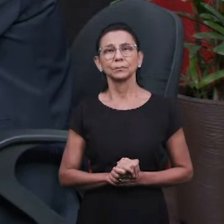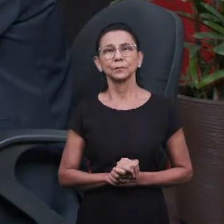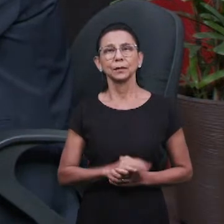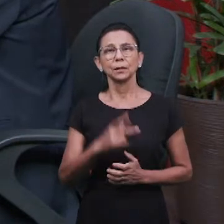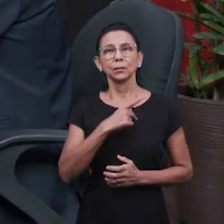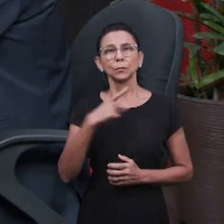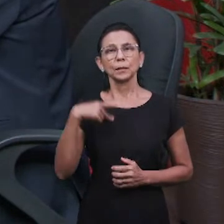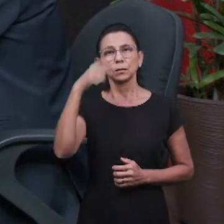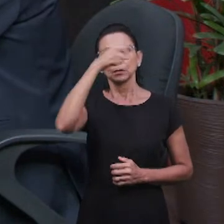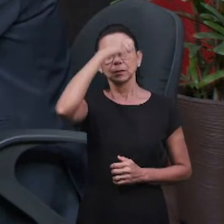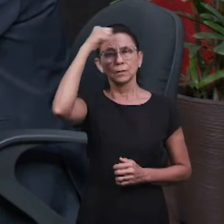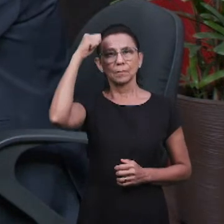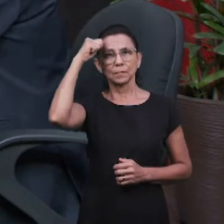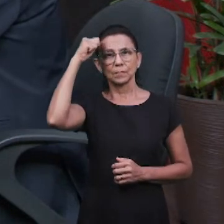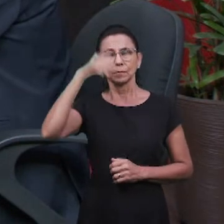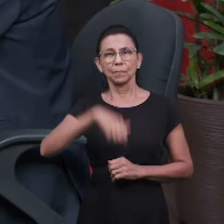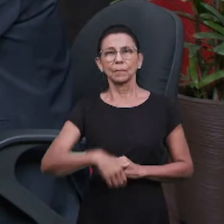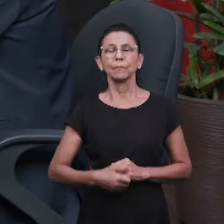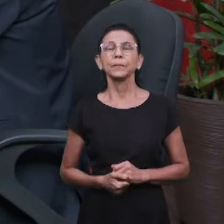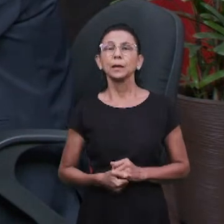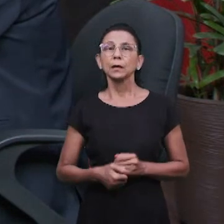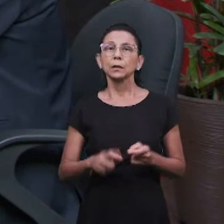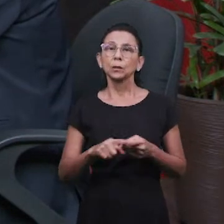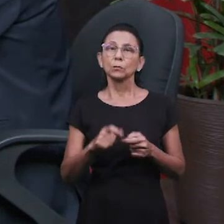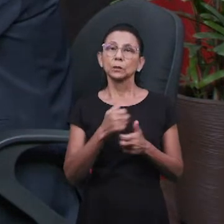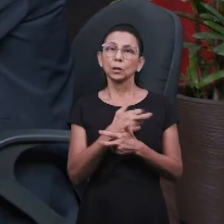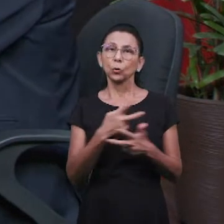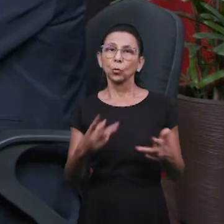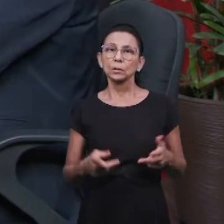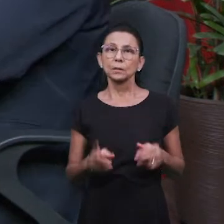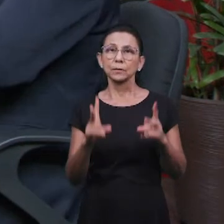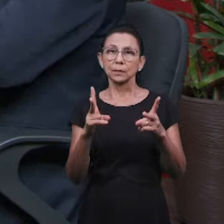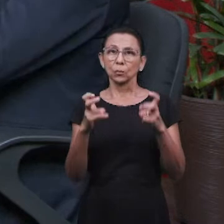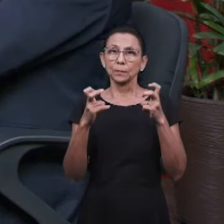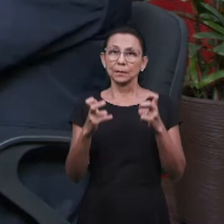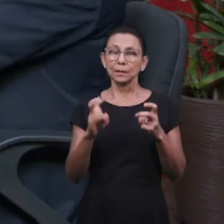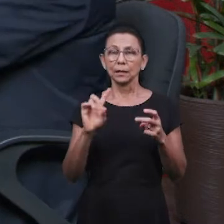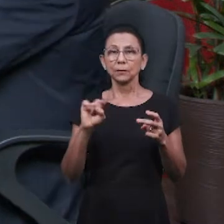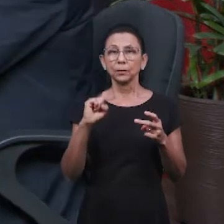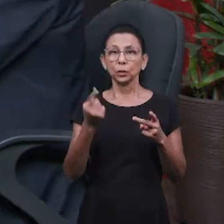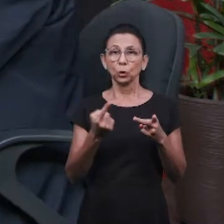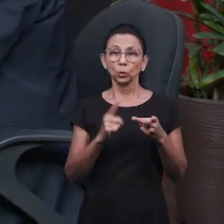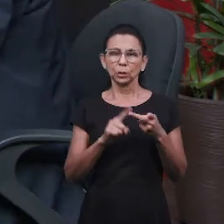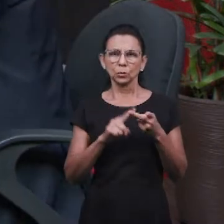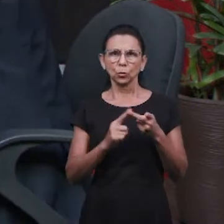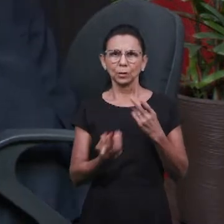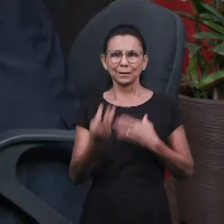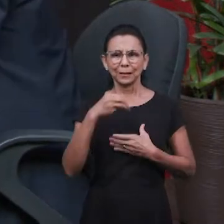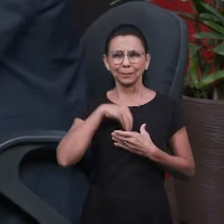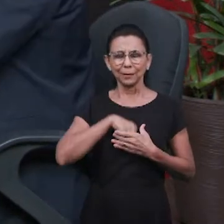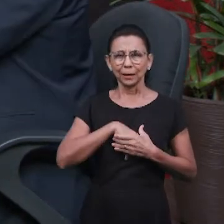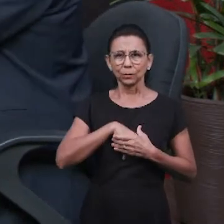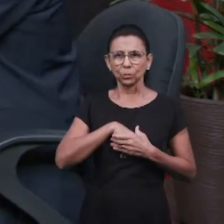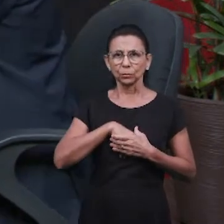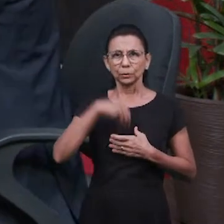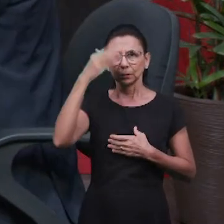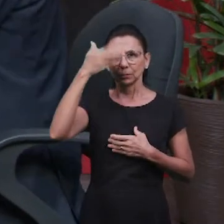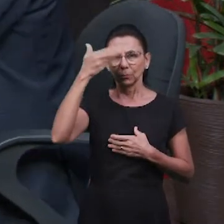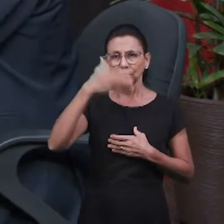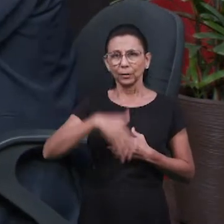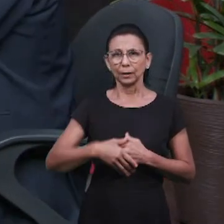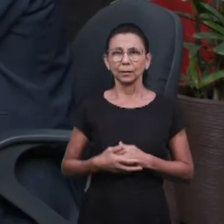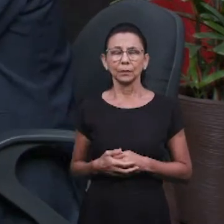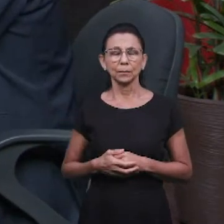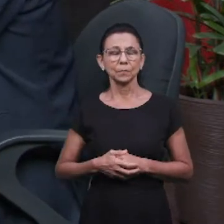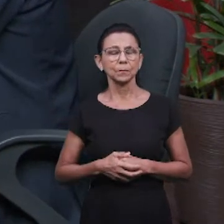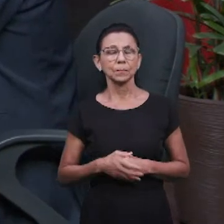que você vê e sintomas é aquilo que o paciente apresenta, ele diz, ele externa de alguma maneira, né? Eu acho importante o seguinte, aqui, as